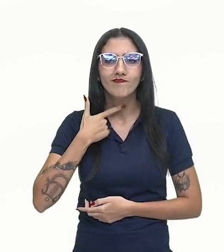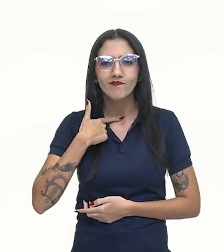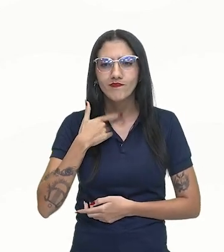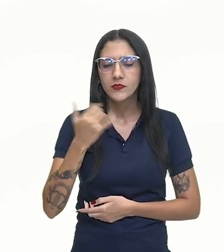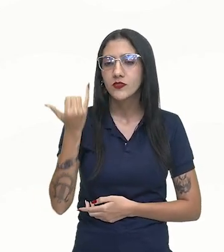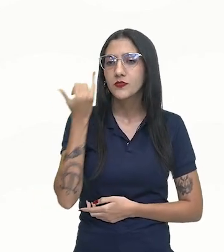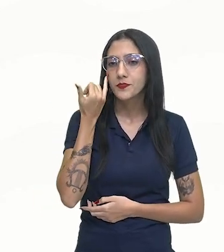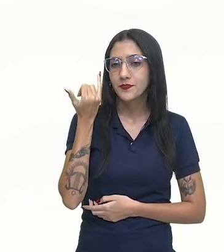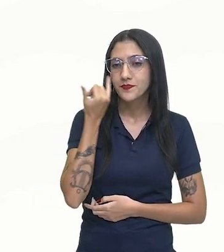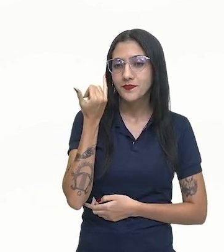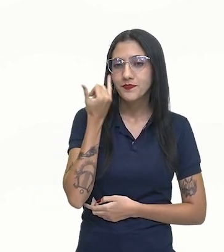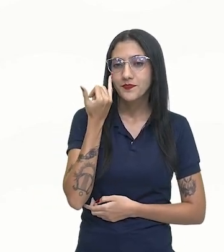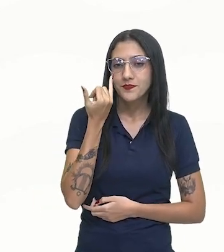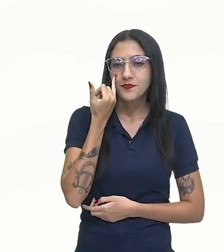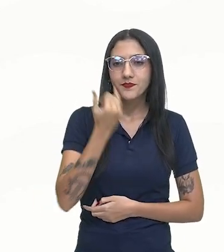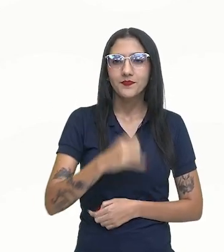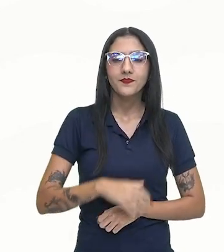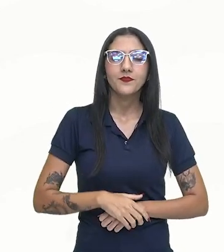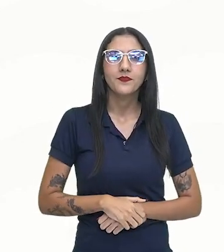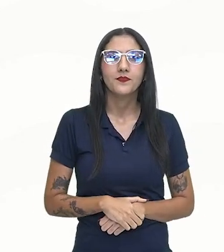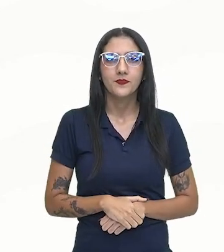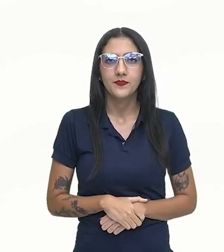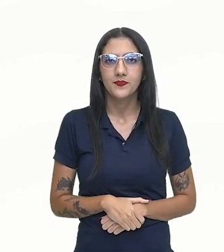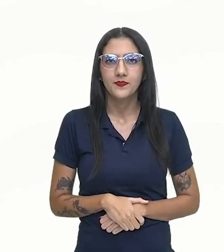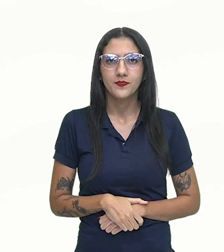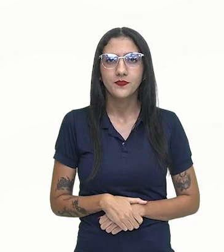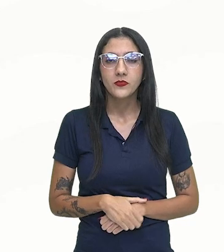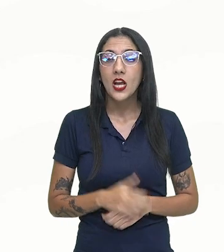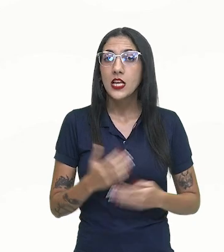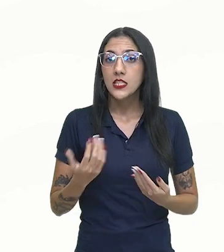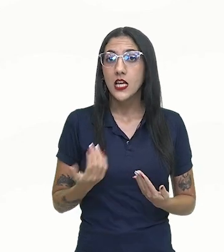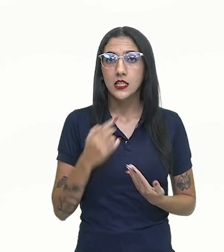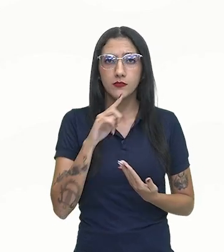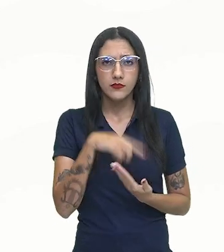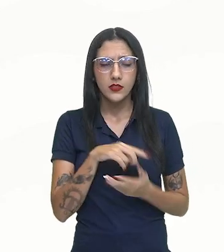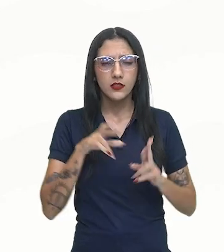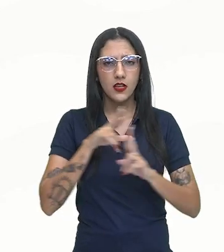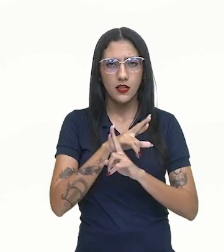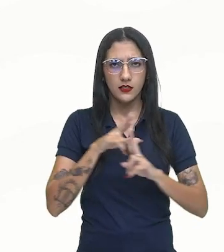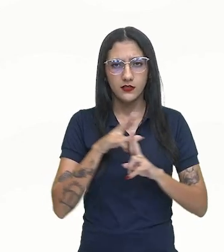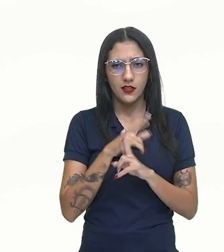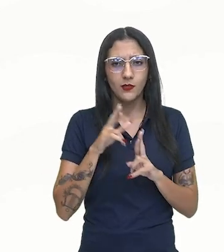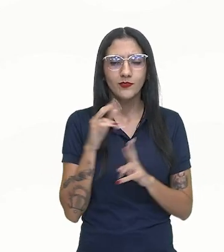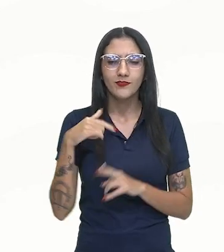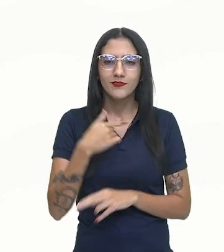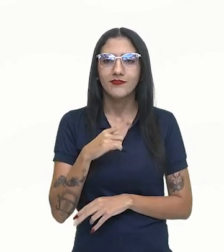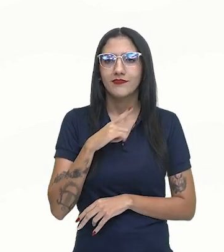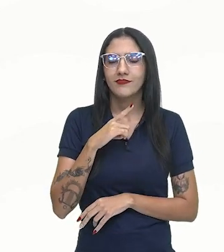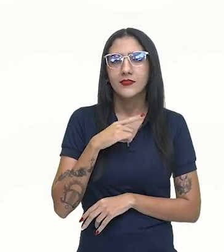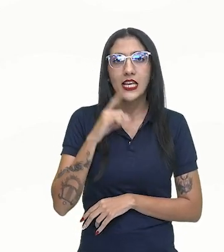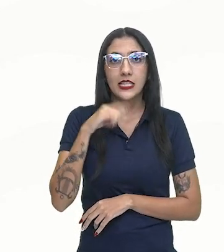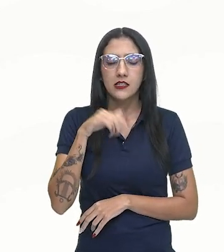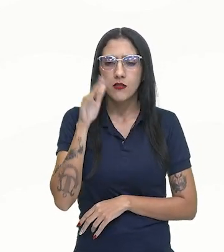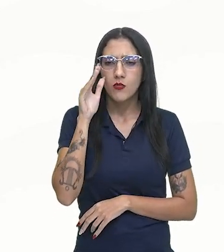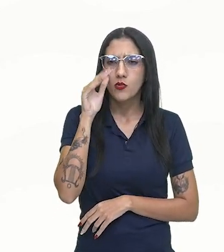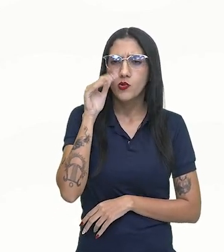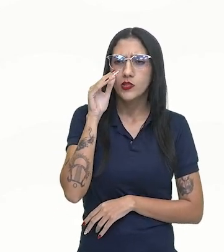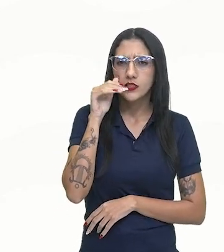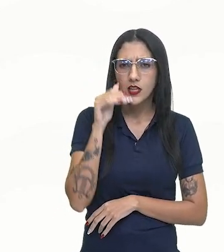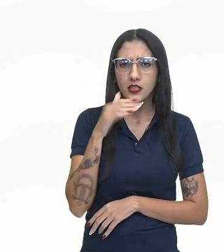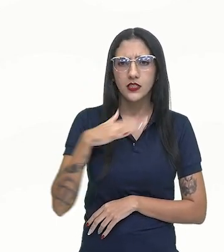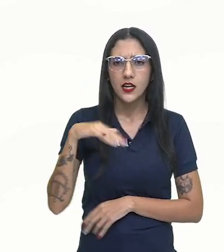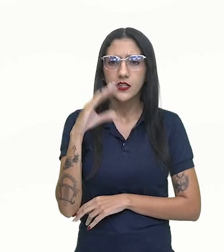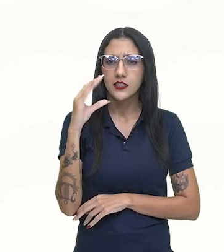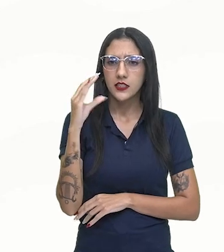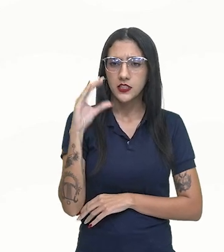por informação. E aí, nessa relação que nós temos da curiosidade e